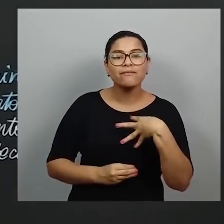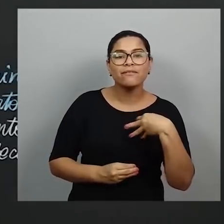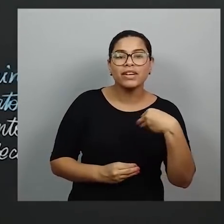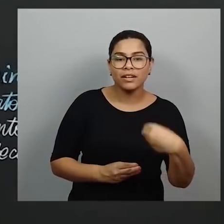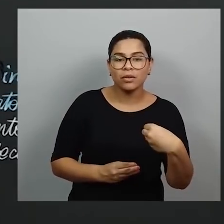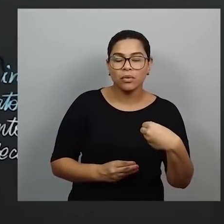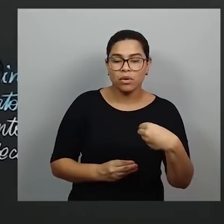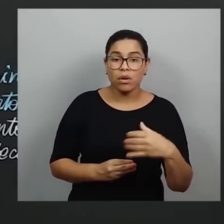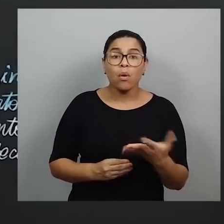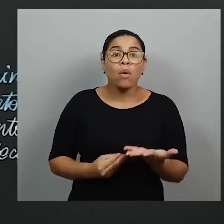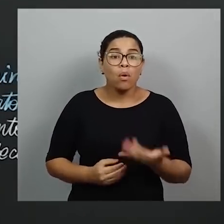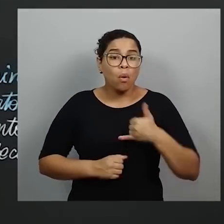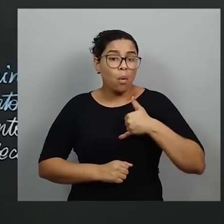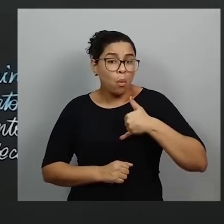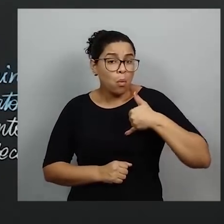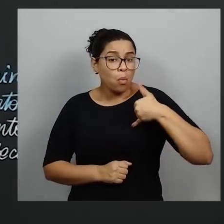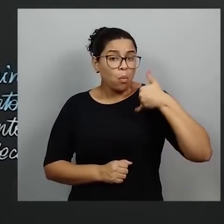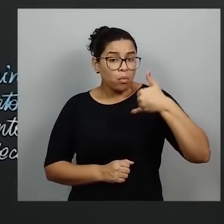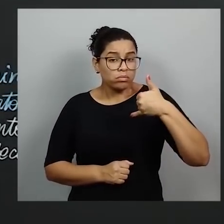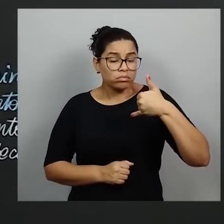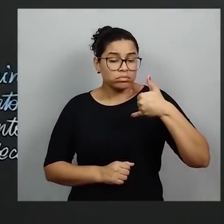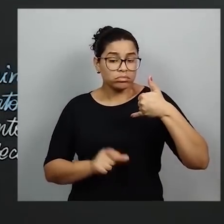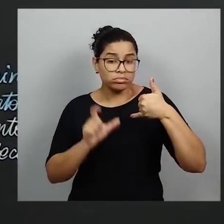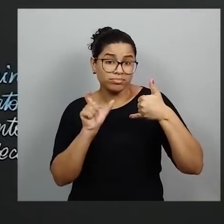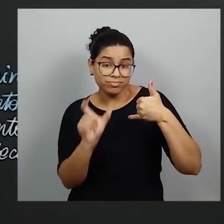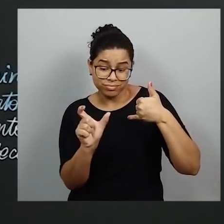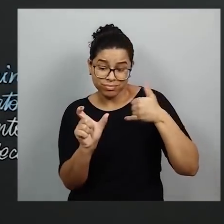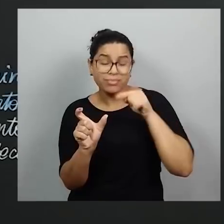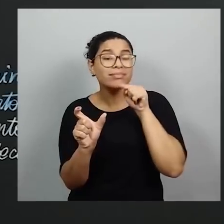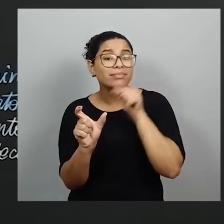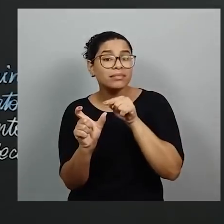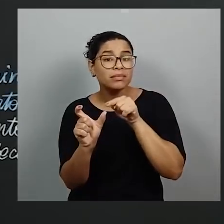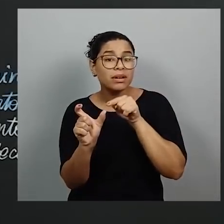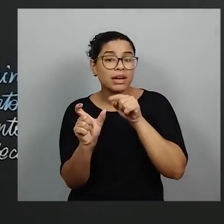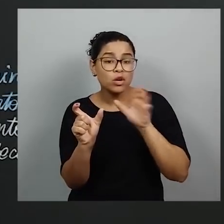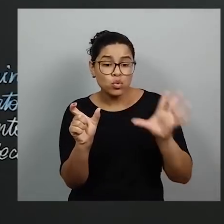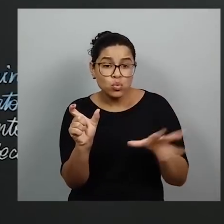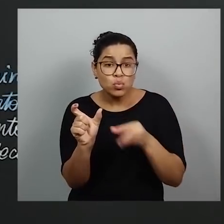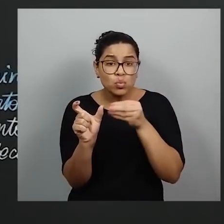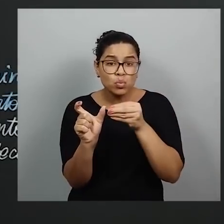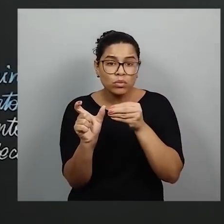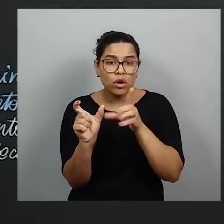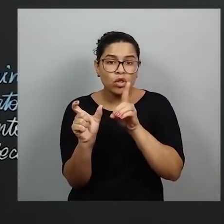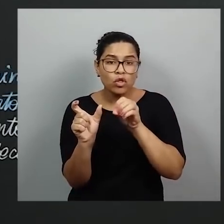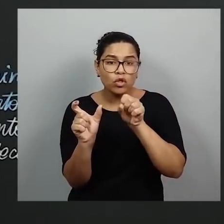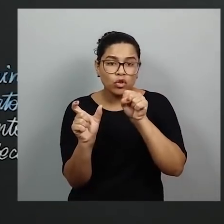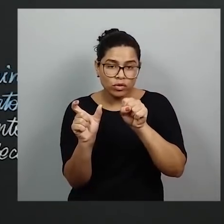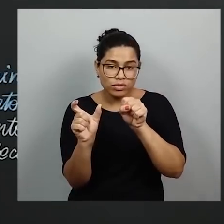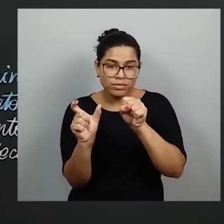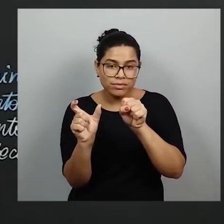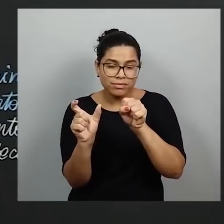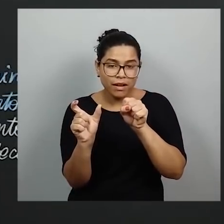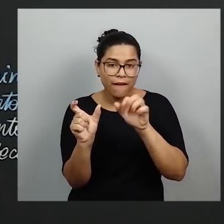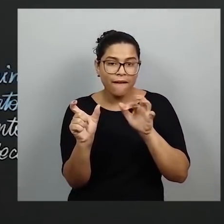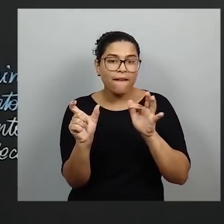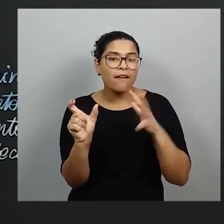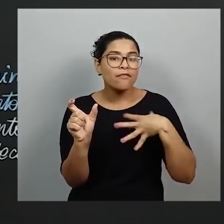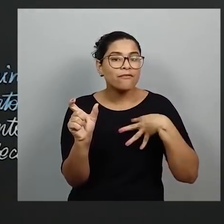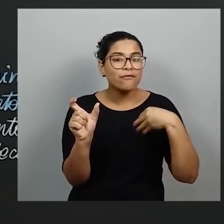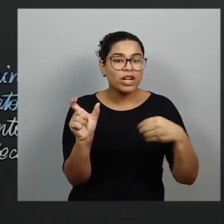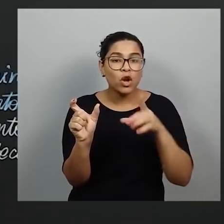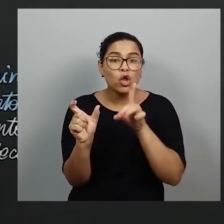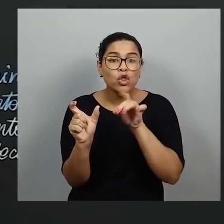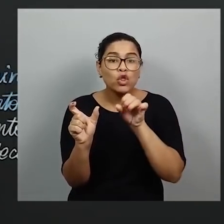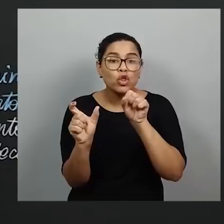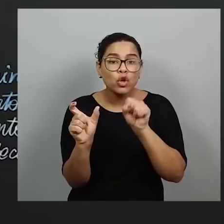da palavra orgulho, ou seja, a expressão em destaque dos filhos, introduzida por uma preposição, está funcionando